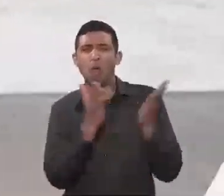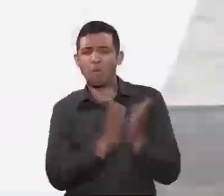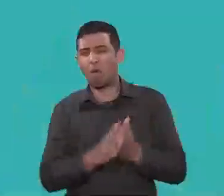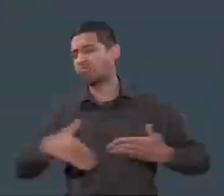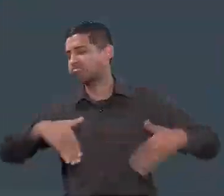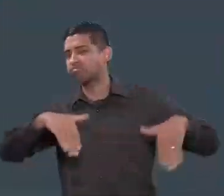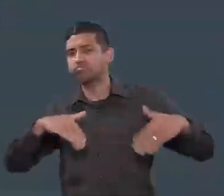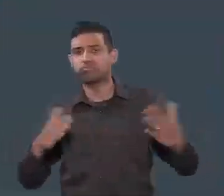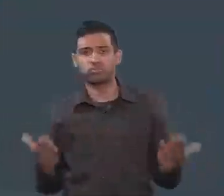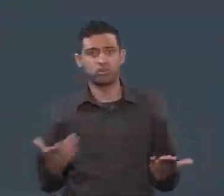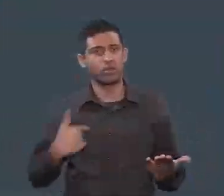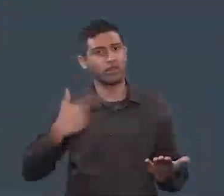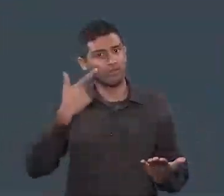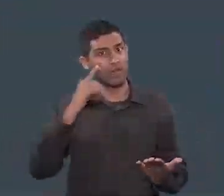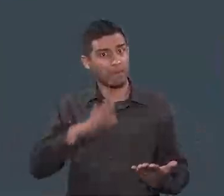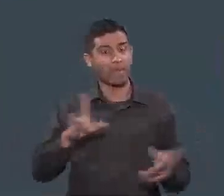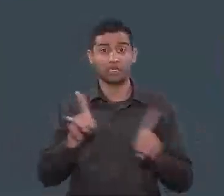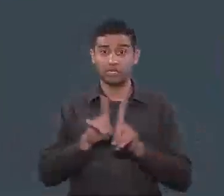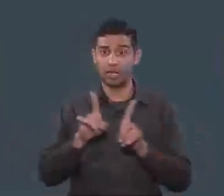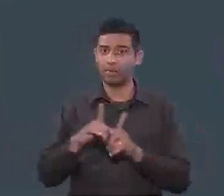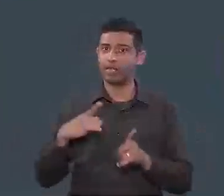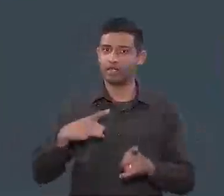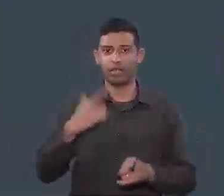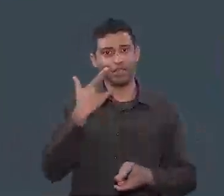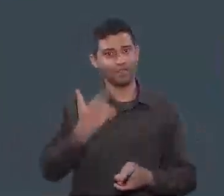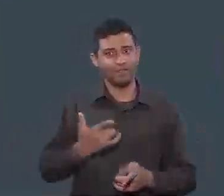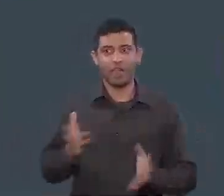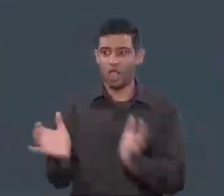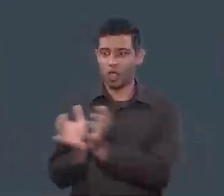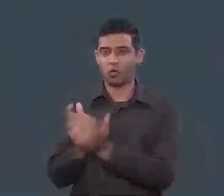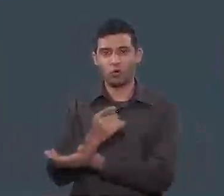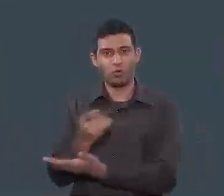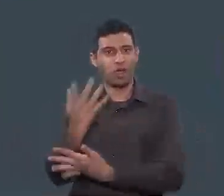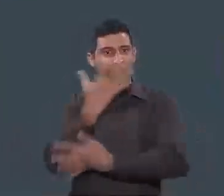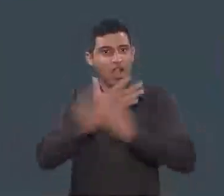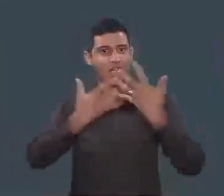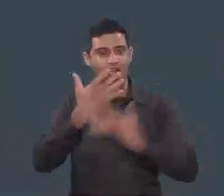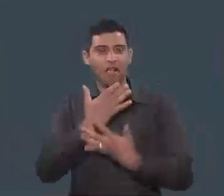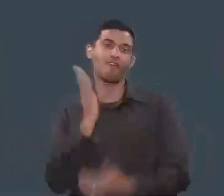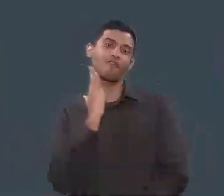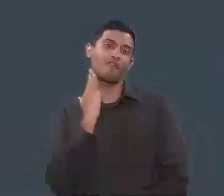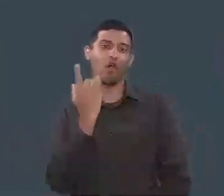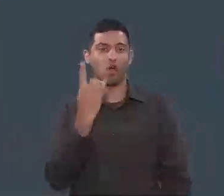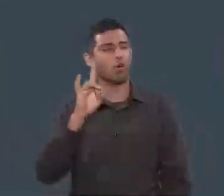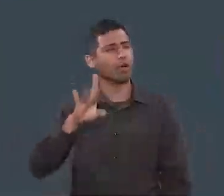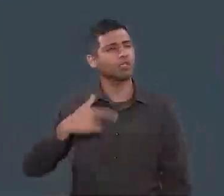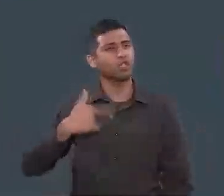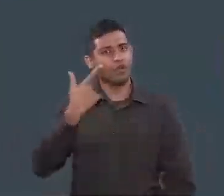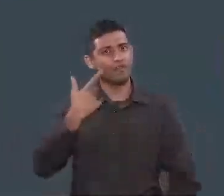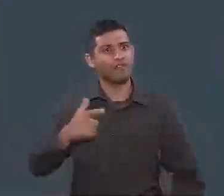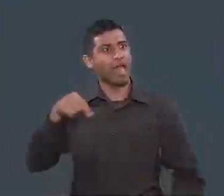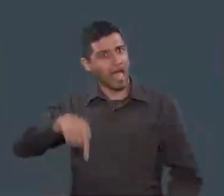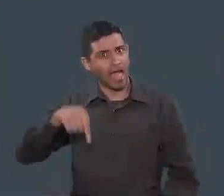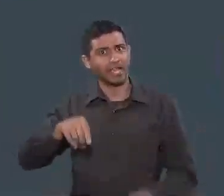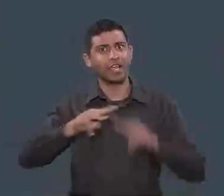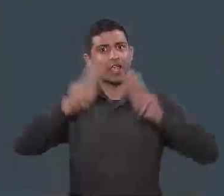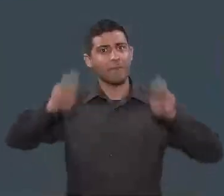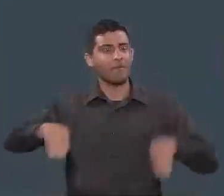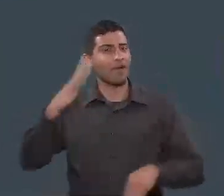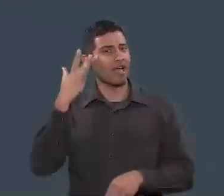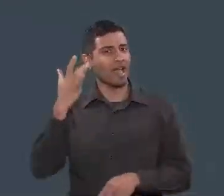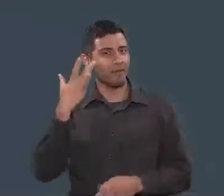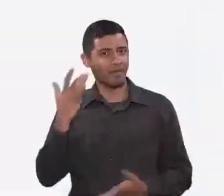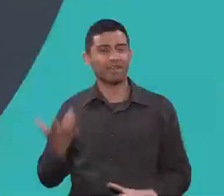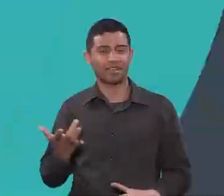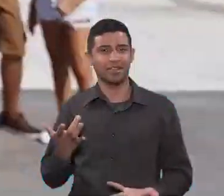nas ruas. Na contramão desse comportamento, segue o coral Uma Só Voz, que acontece aqui no Museu do Amanhã